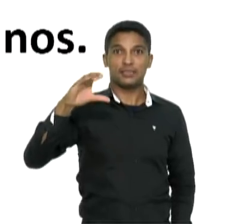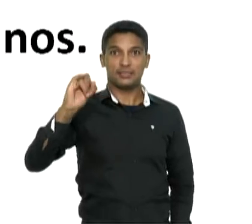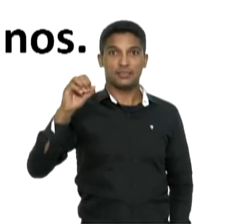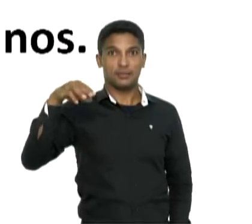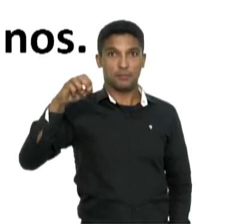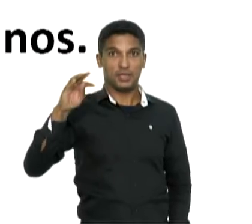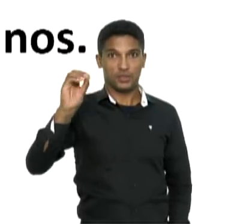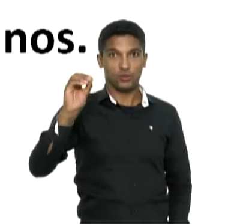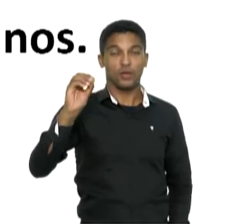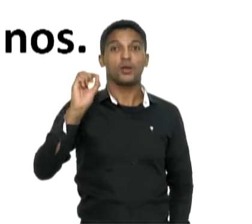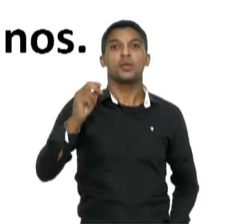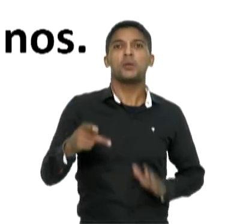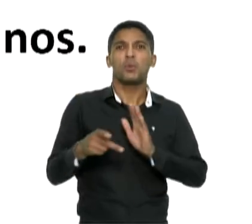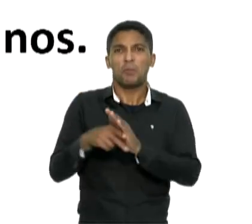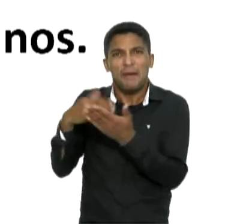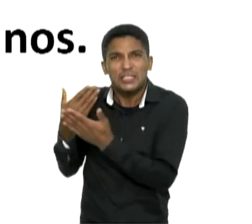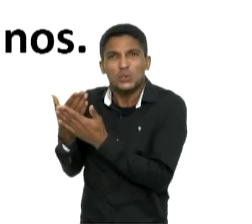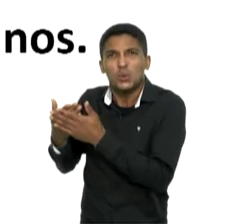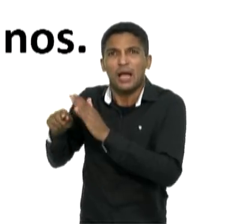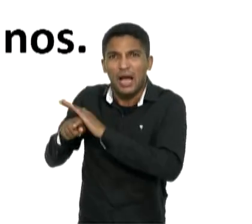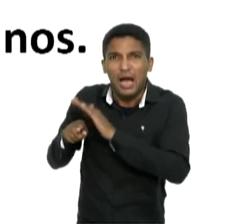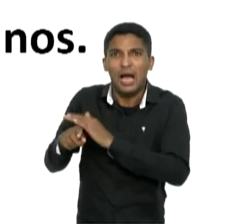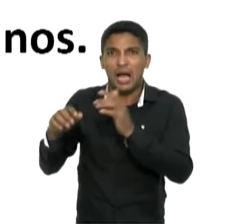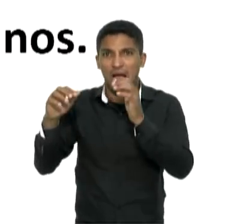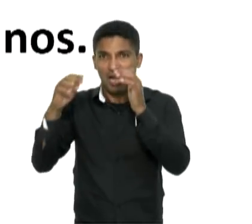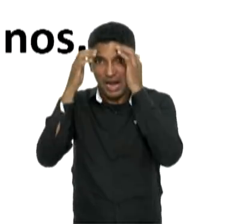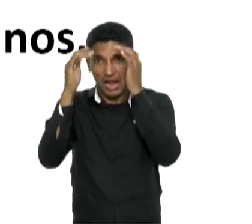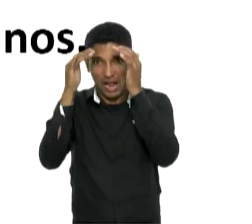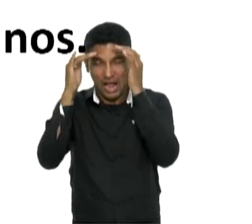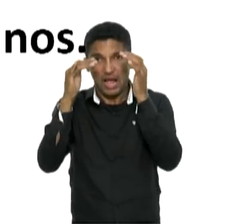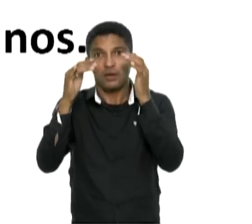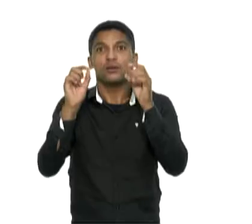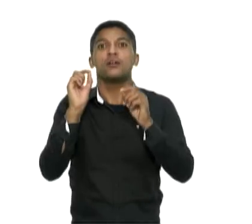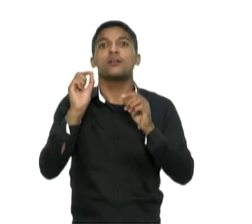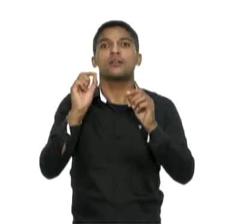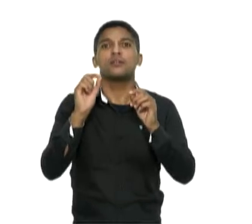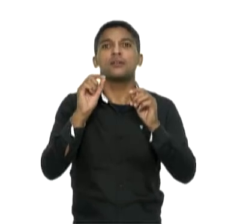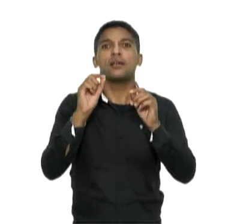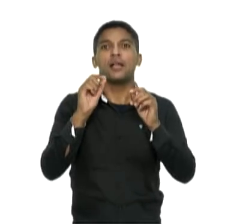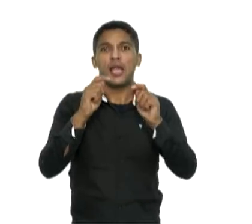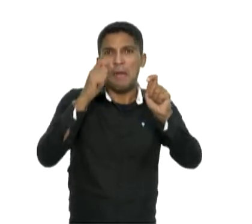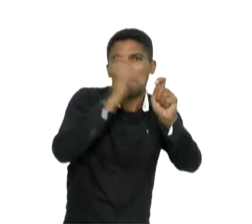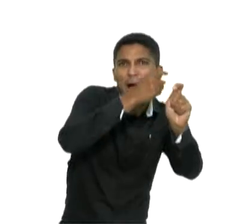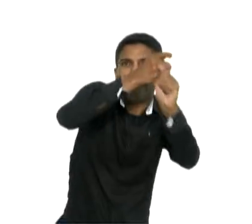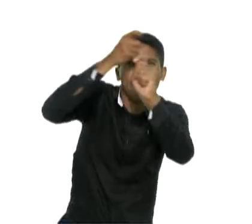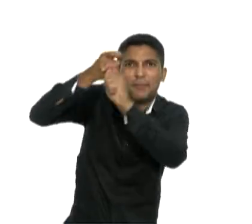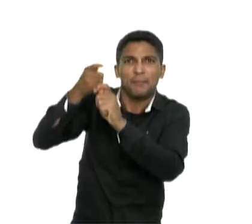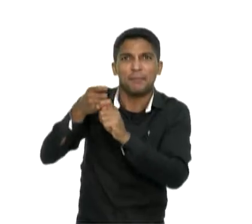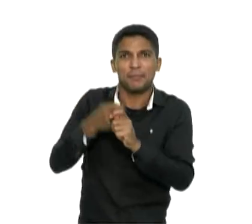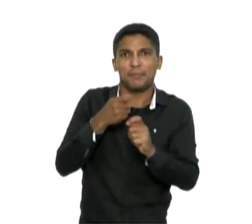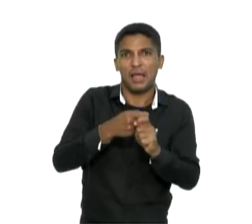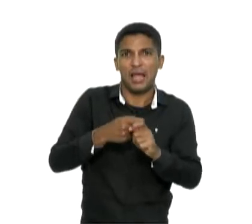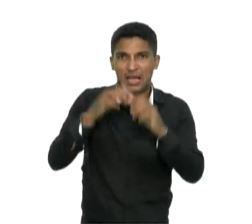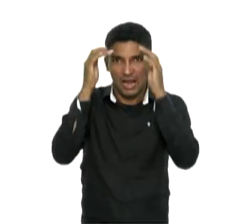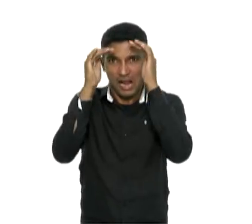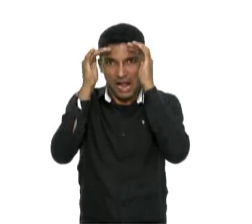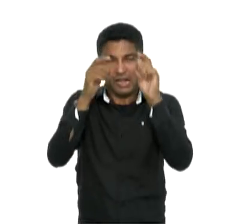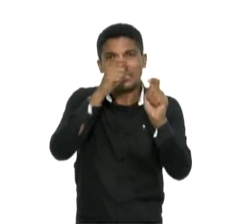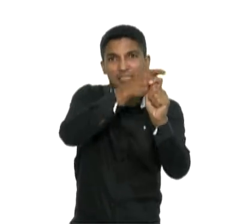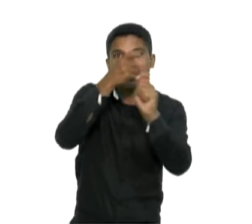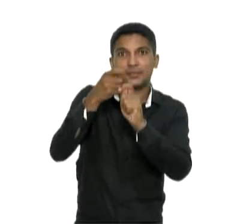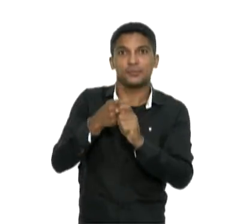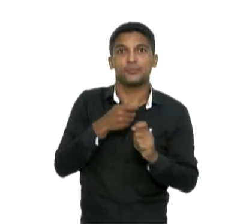Que daí eu coloquei a observação para vocês lembrarem, né? Por que é do Renascimento. E agora a gente vai falar do